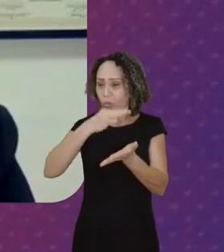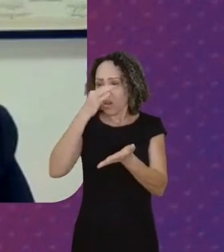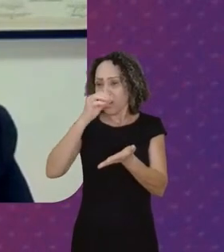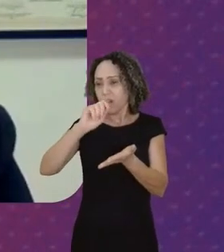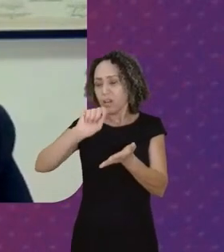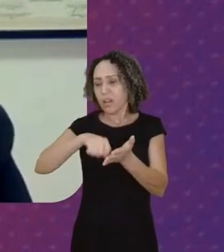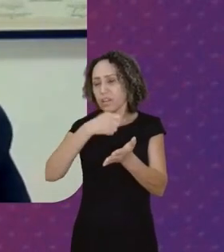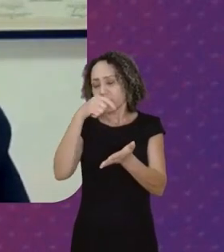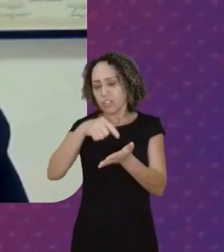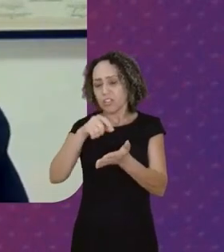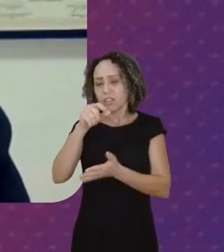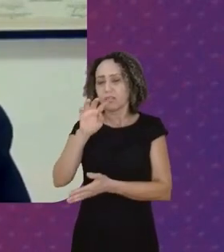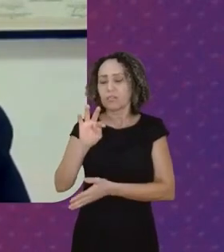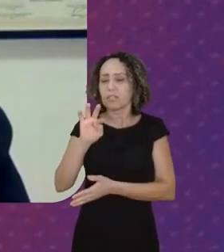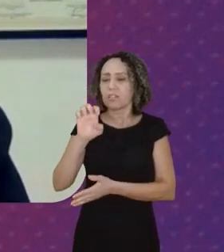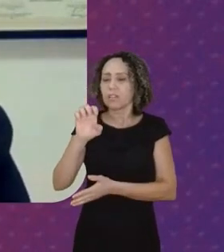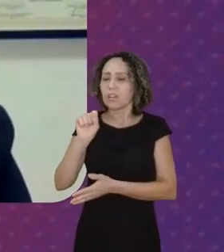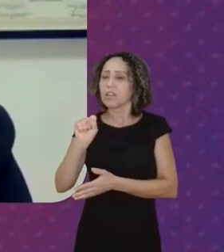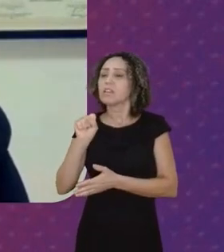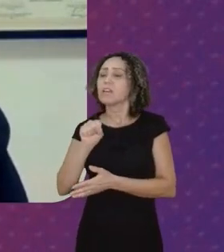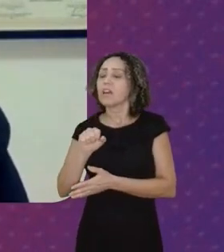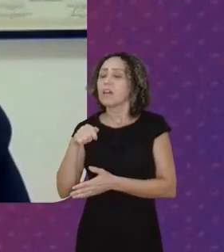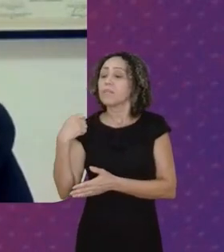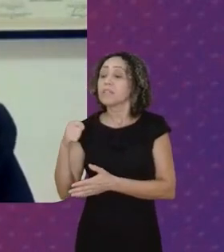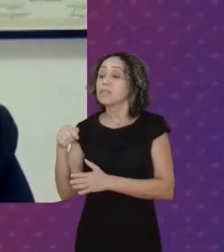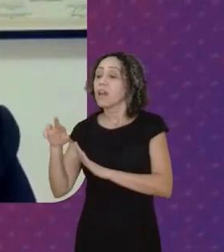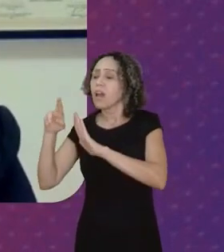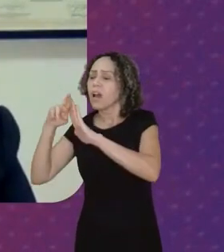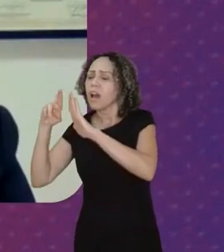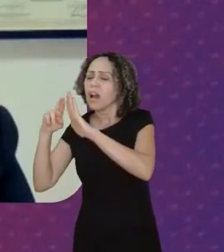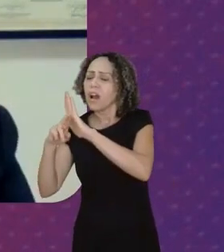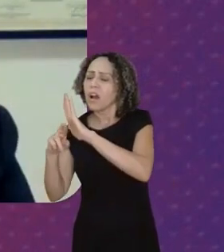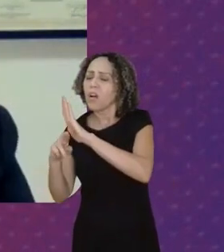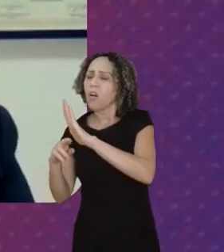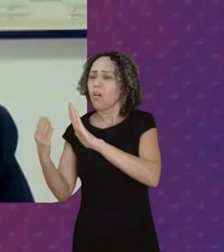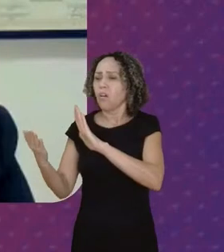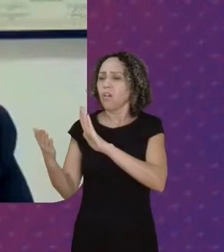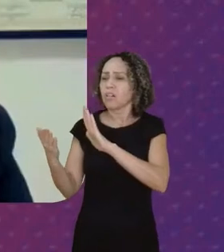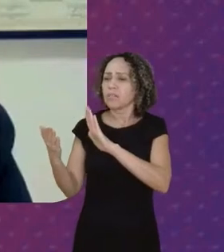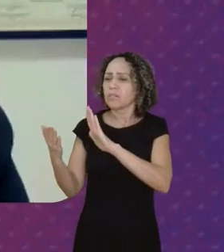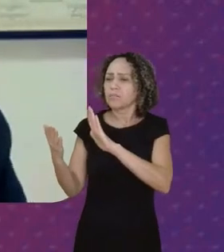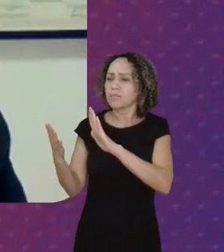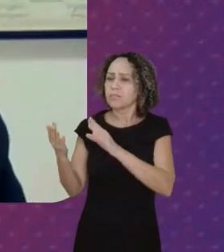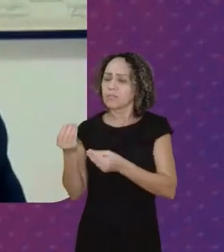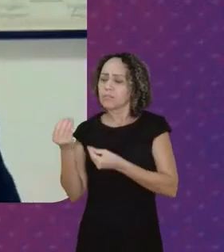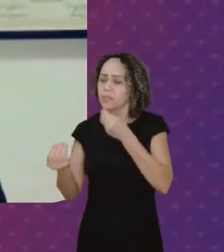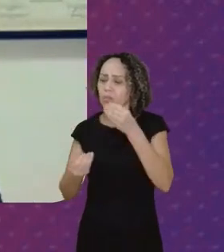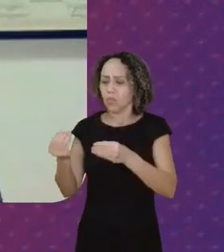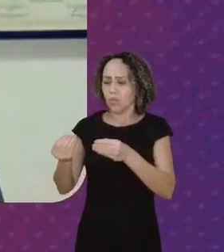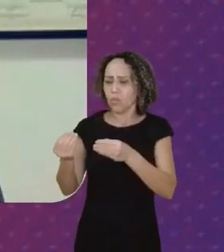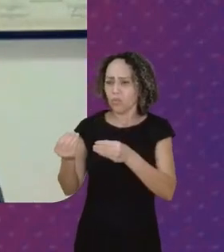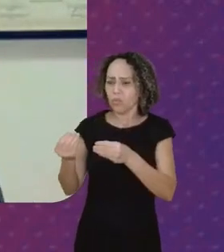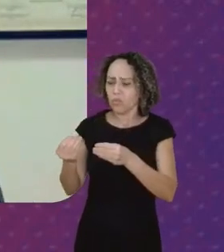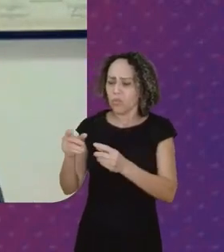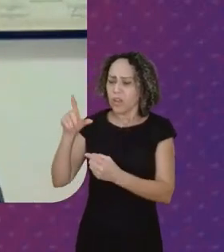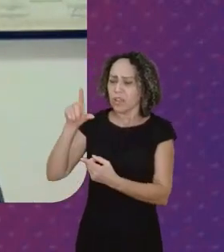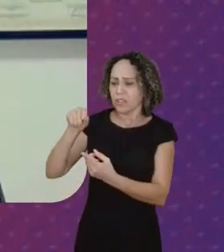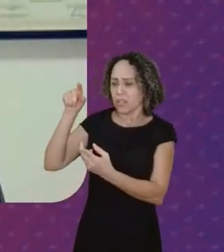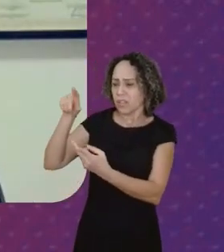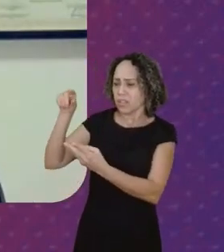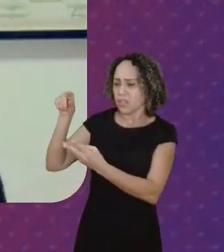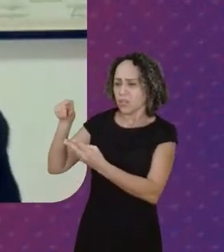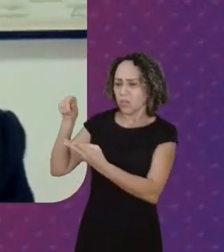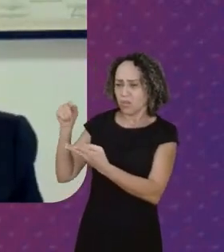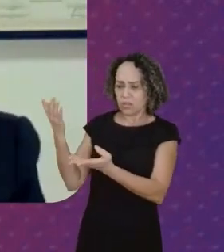expressa, todas as regras para a composição de listas para as eleições proporcionais, que vai vincular a escolha de candidatos